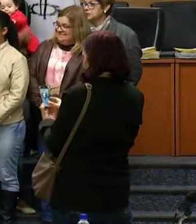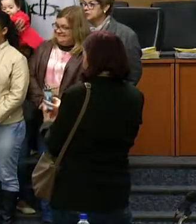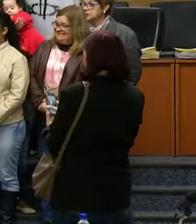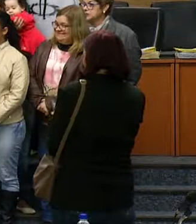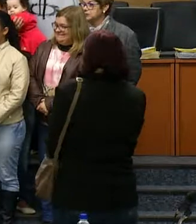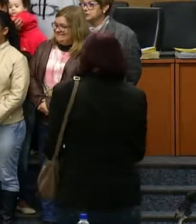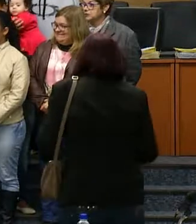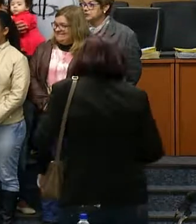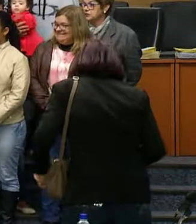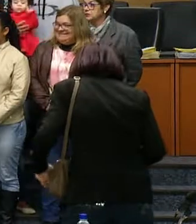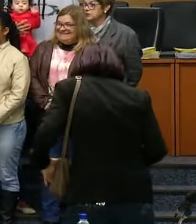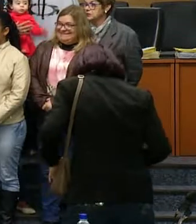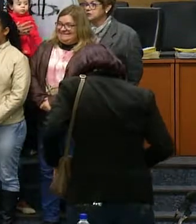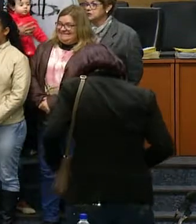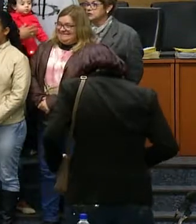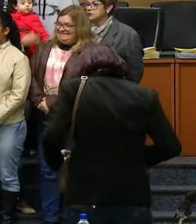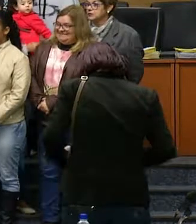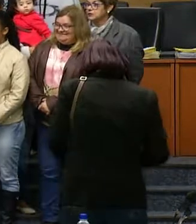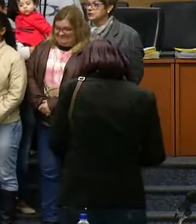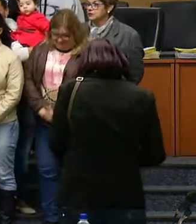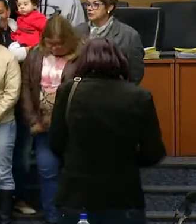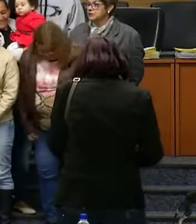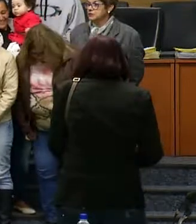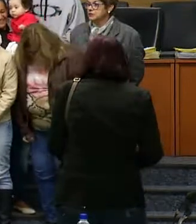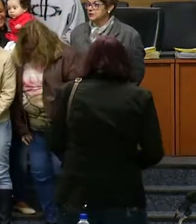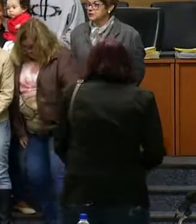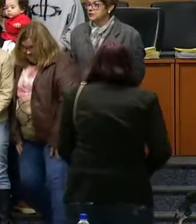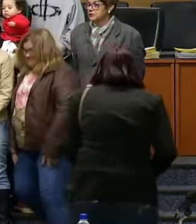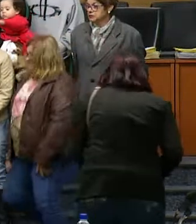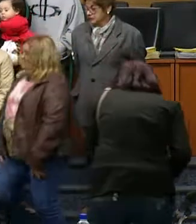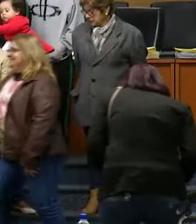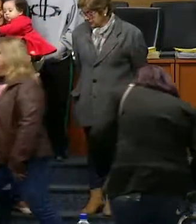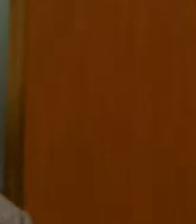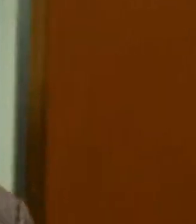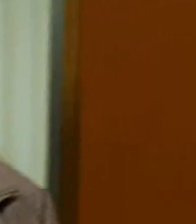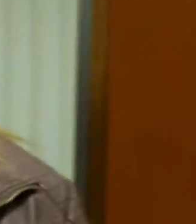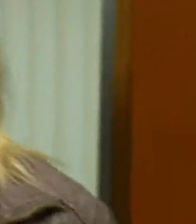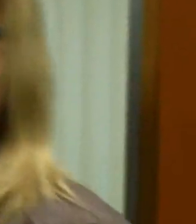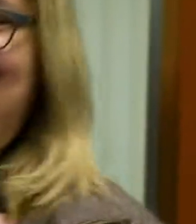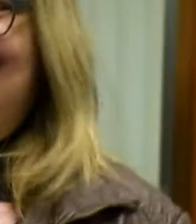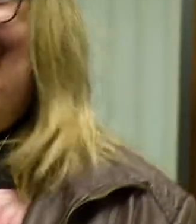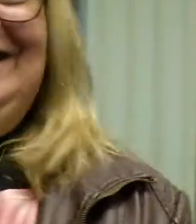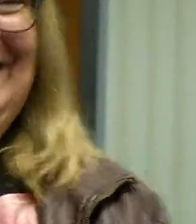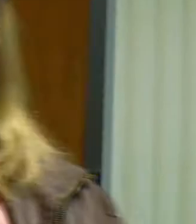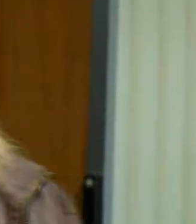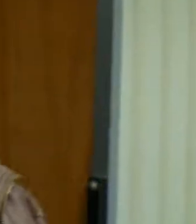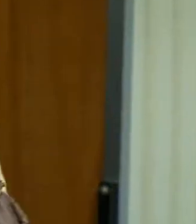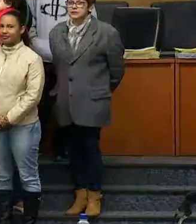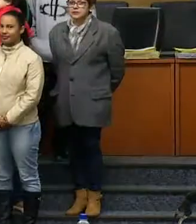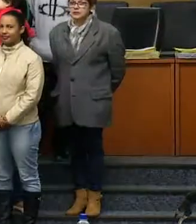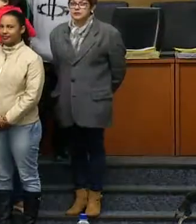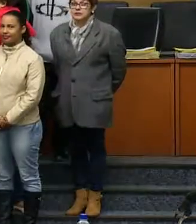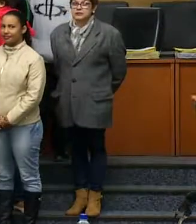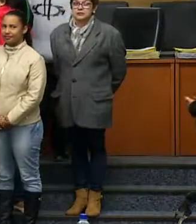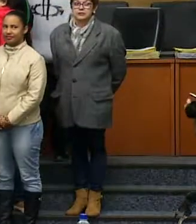do 5º ano A. Vem aqui um pouquinho. A professora Angelina, que é